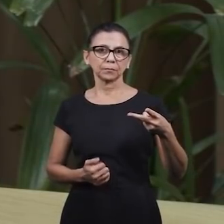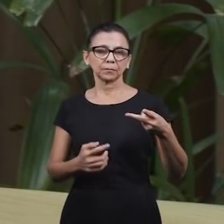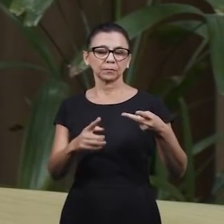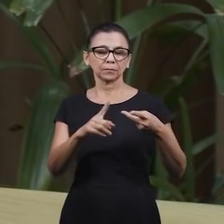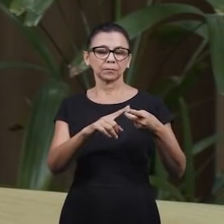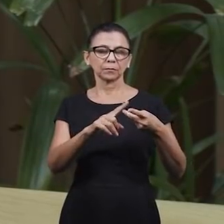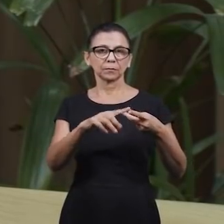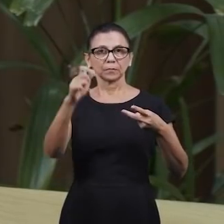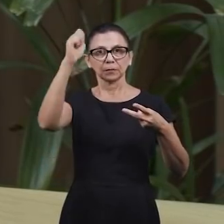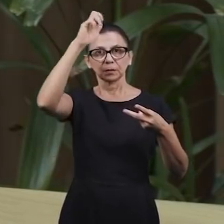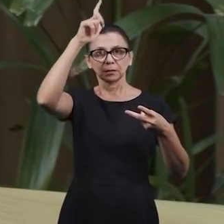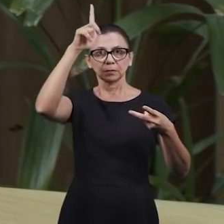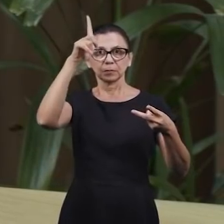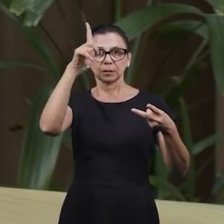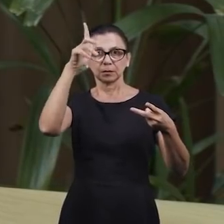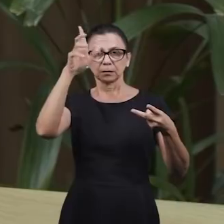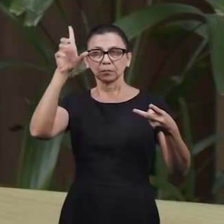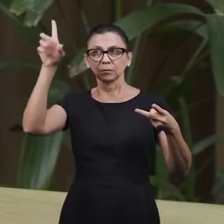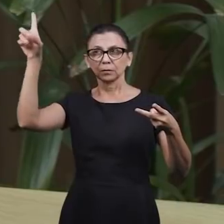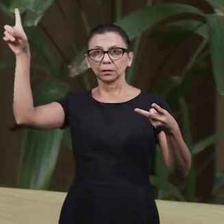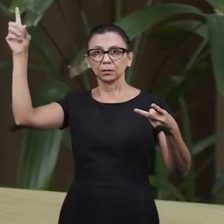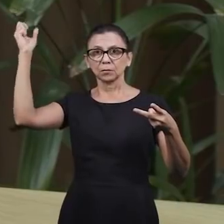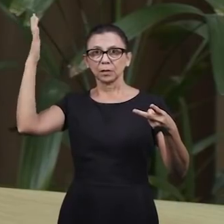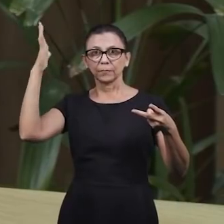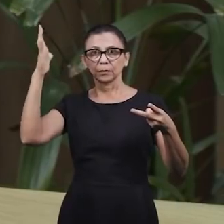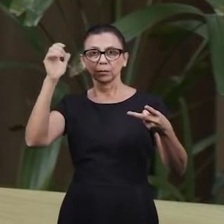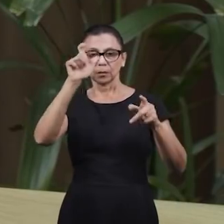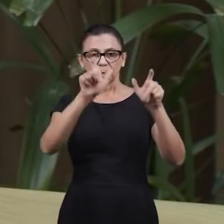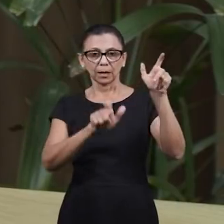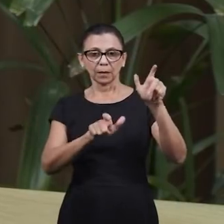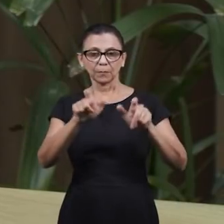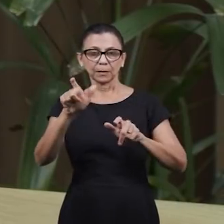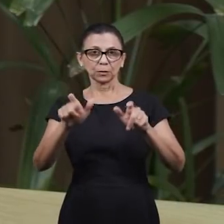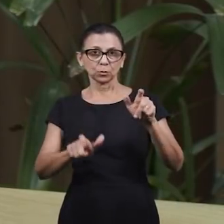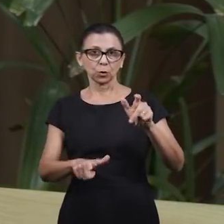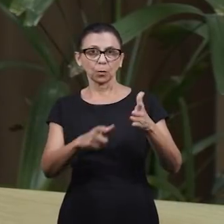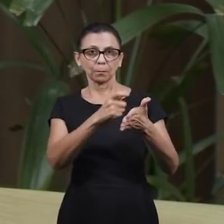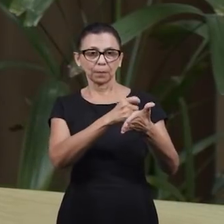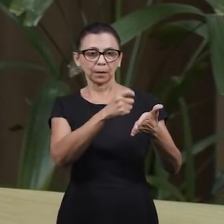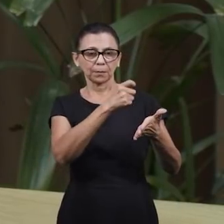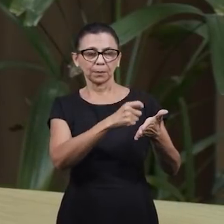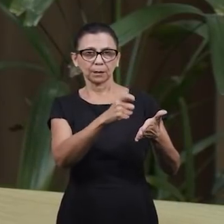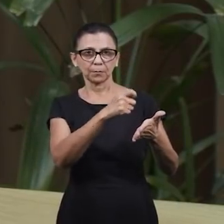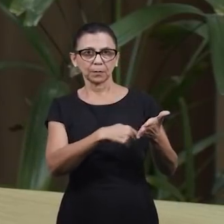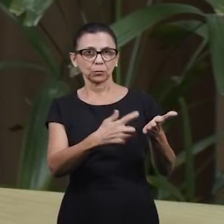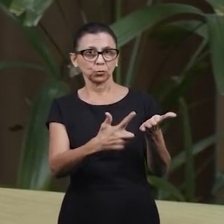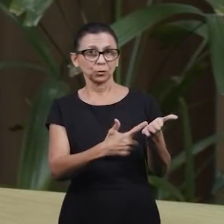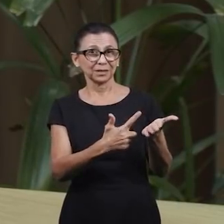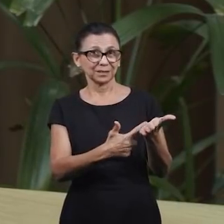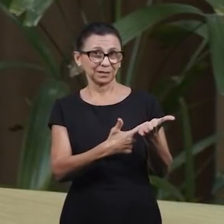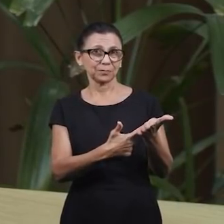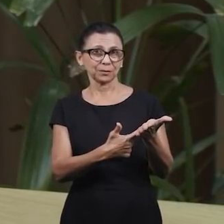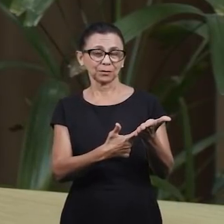Então, tudo que nós estamos vendo aqui, escrito, foi inspirado.